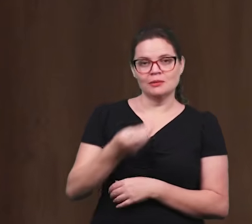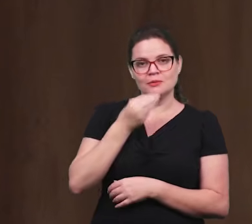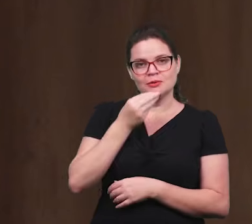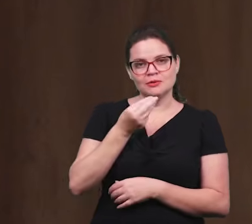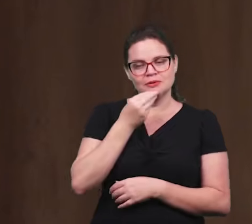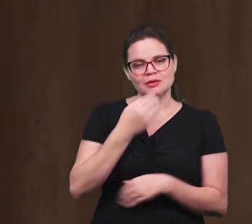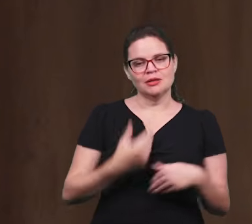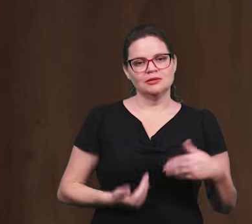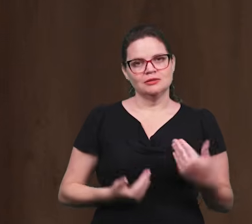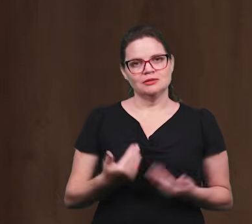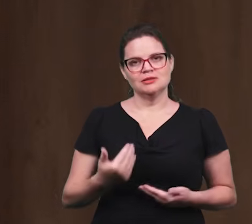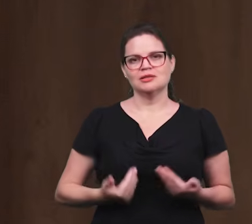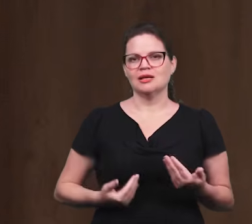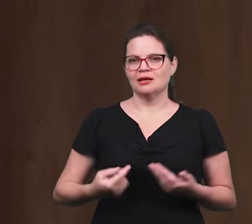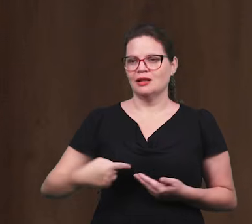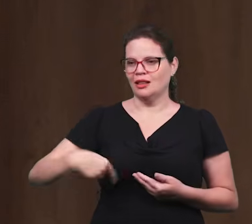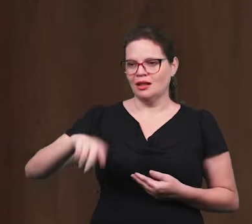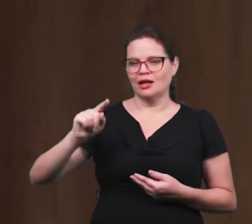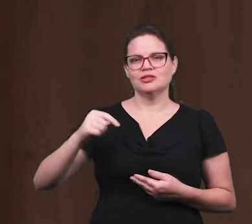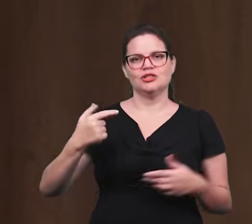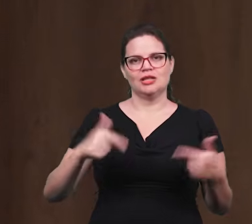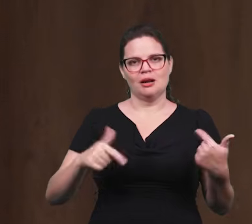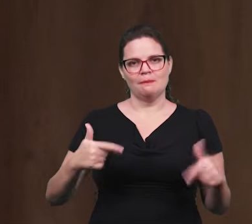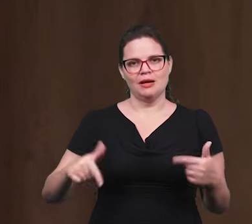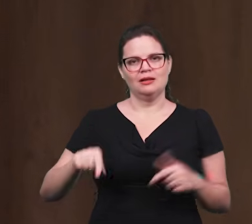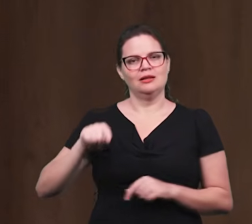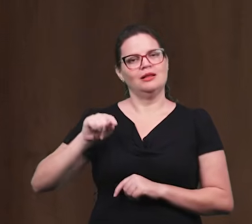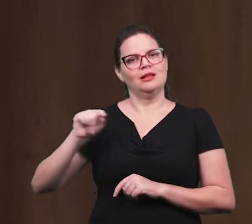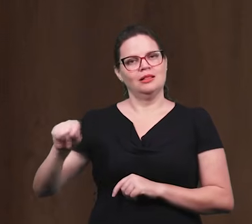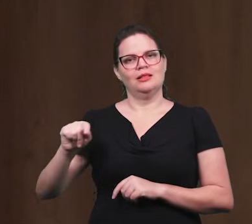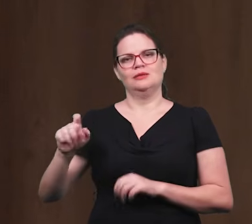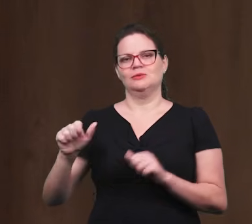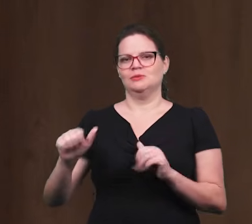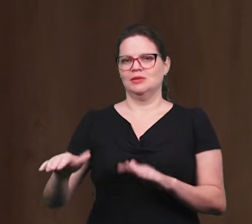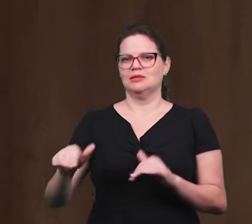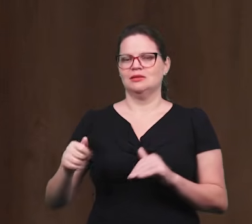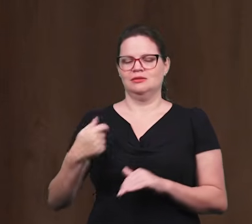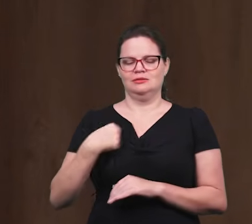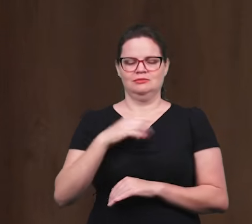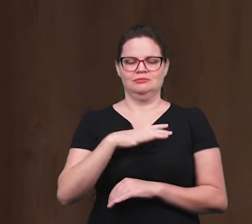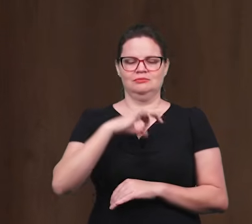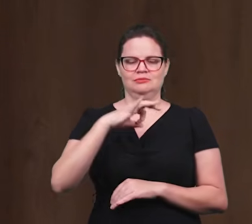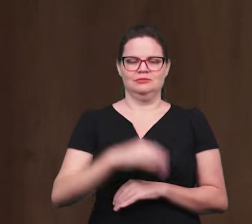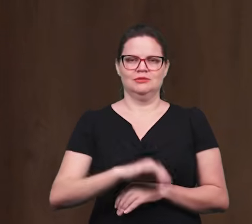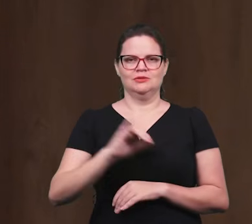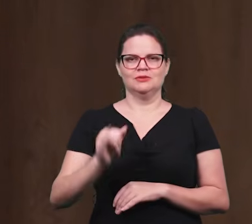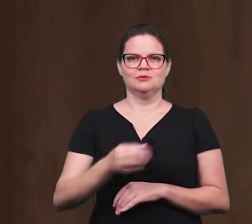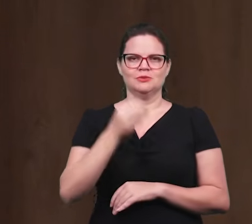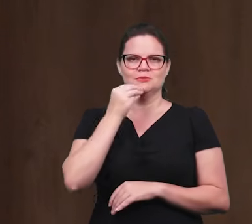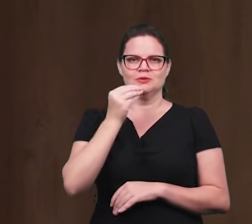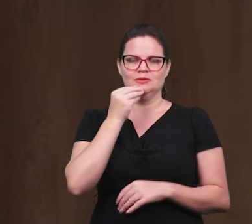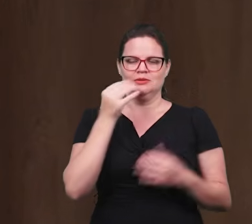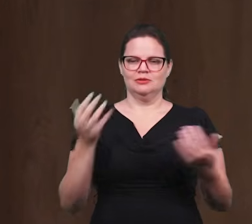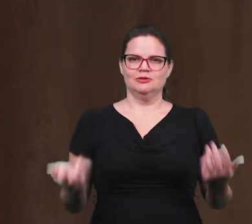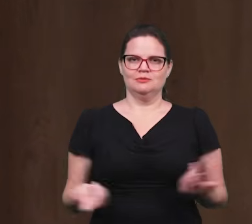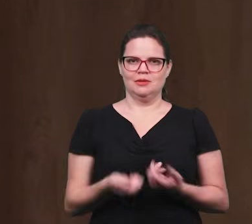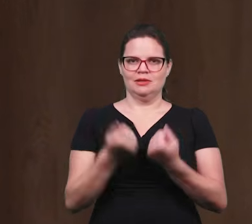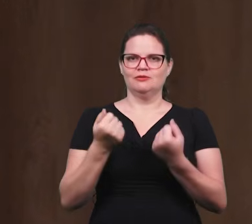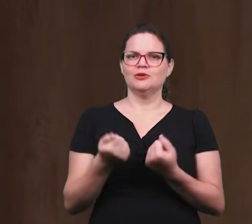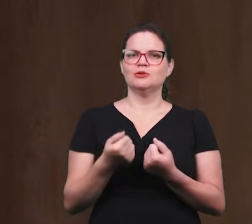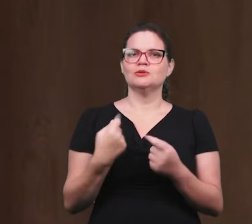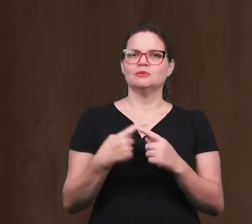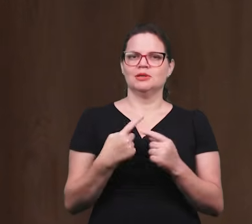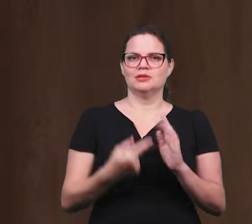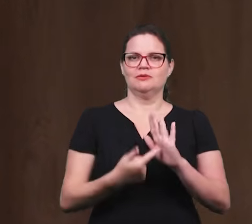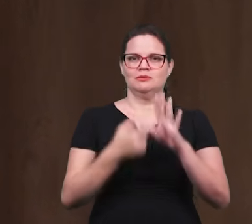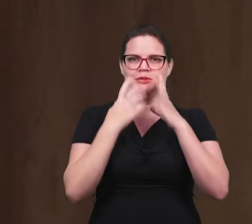de servir as Forças Armadas, certamente que o façam com certeza que vocês terão uma oportunidade fantástica de exercer o seu